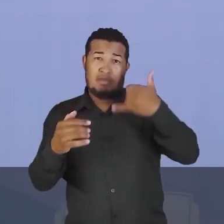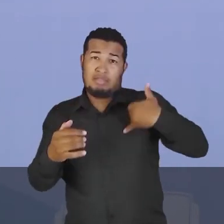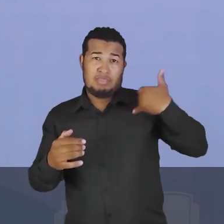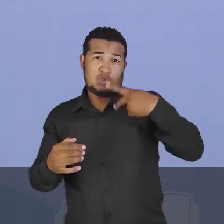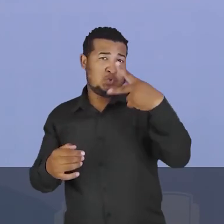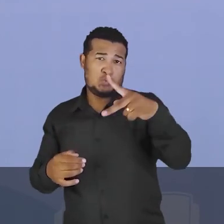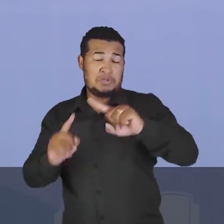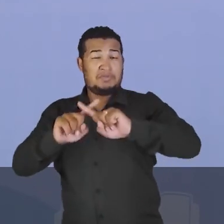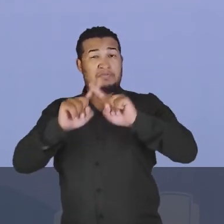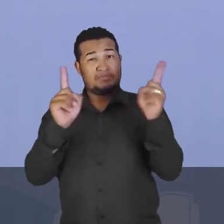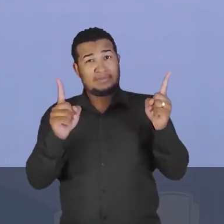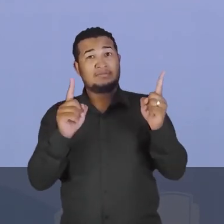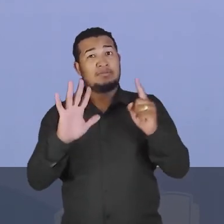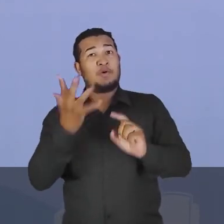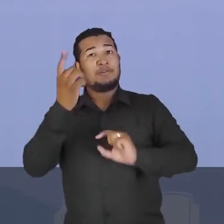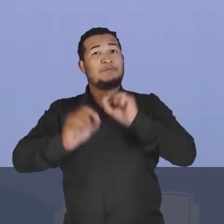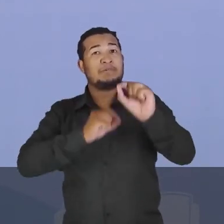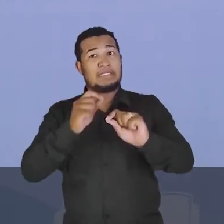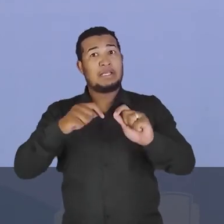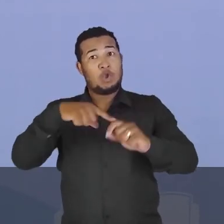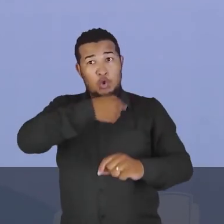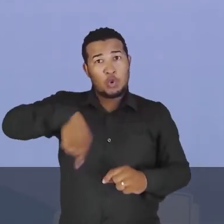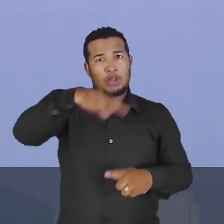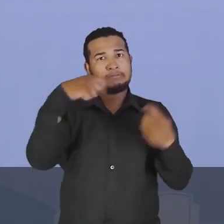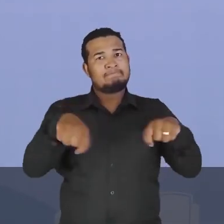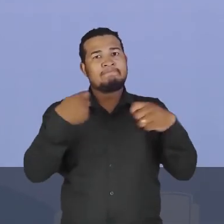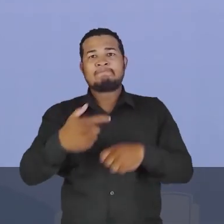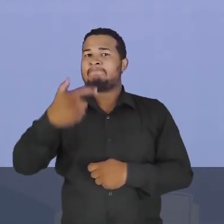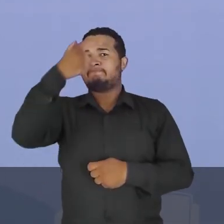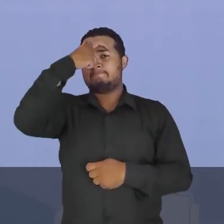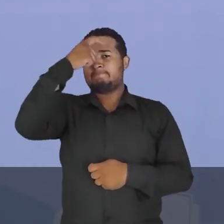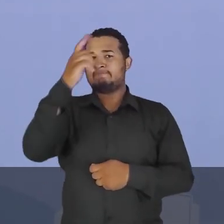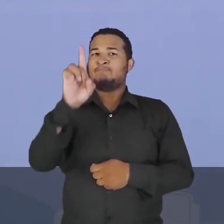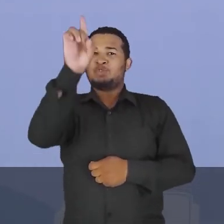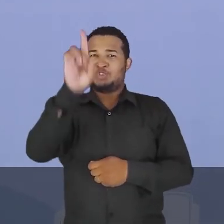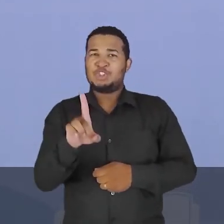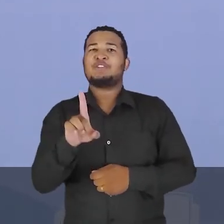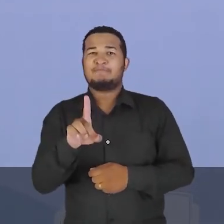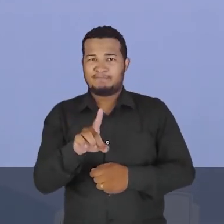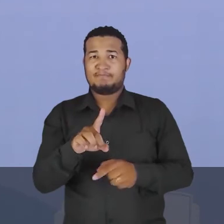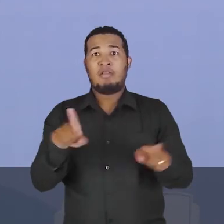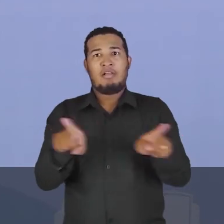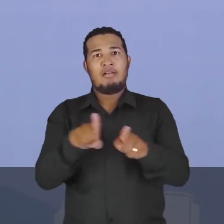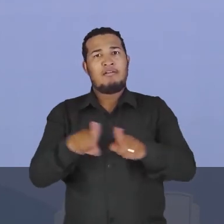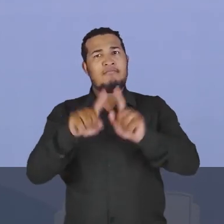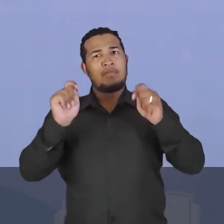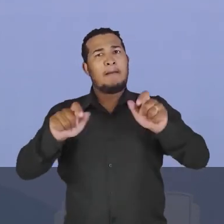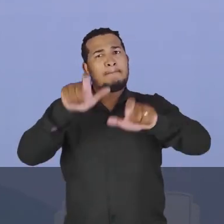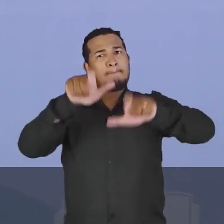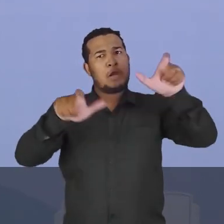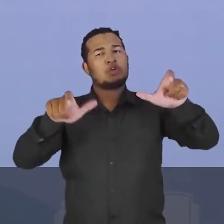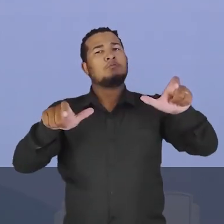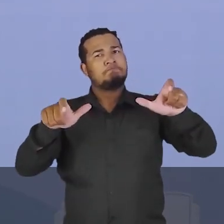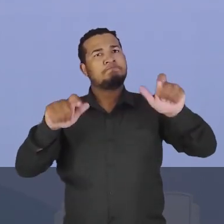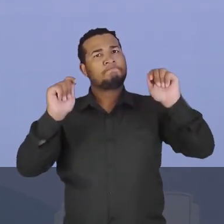que acontece? Todos nós precisamos ter consciência dos nossos direitos e assim possamos ser pessoas